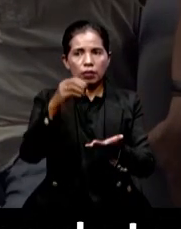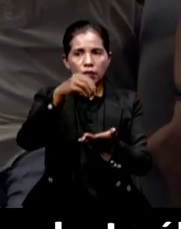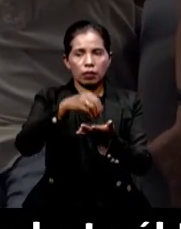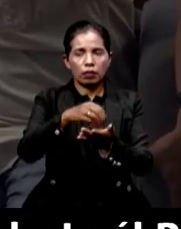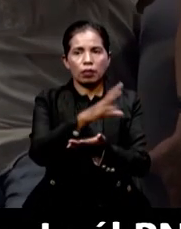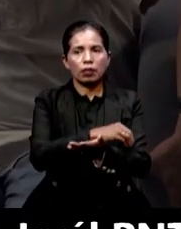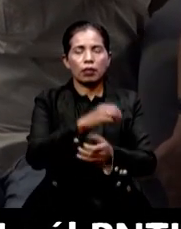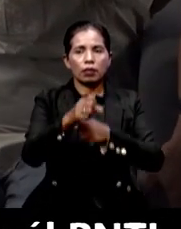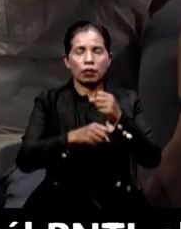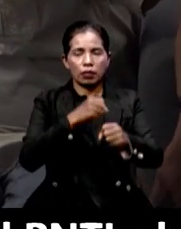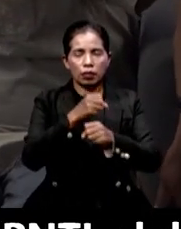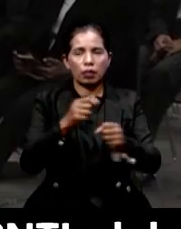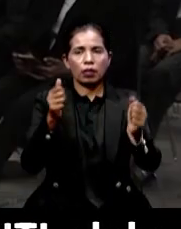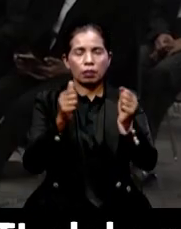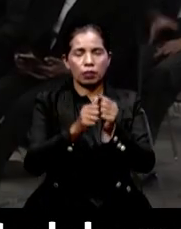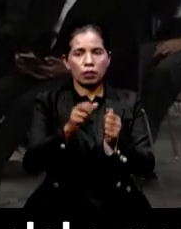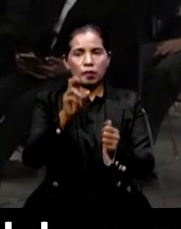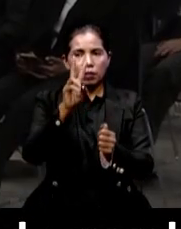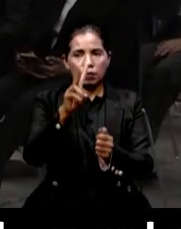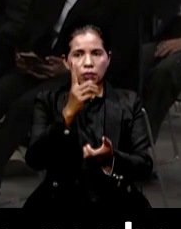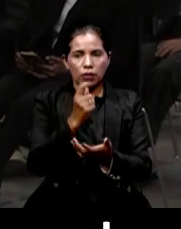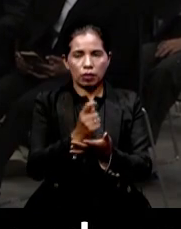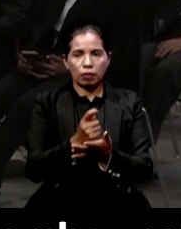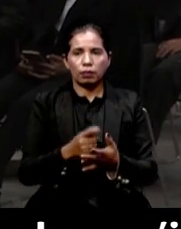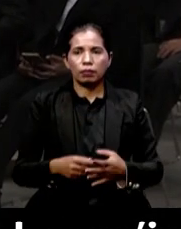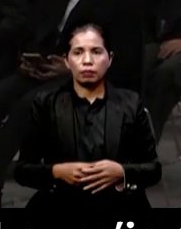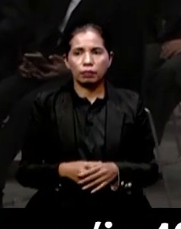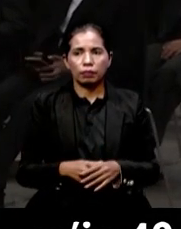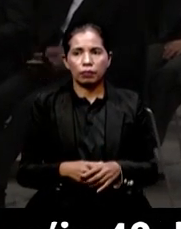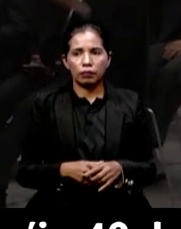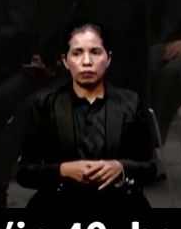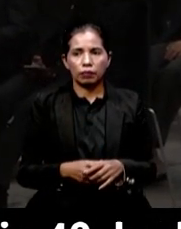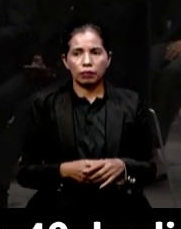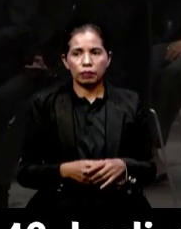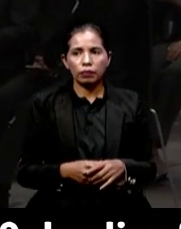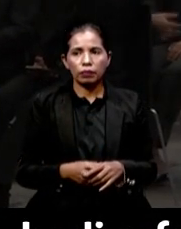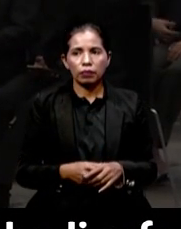Bolseiro kada tinan hamu tuk rihun rua. Emerenciana Martins, Dilma Sujeti, GMN.